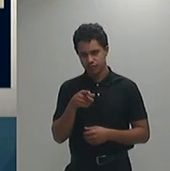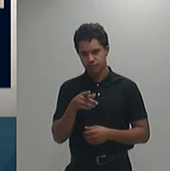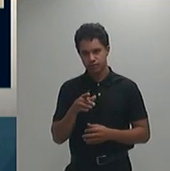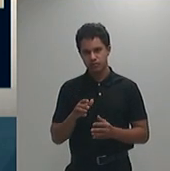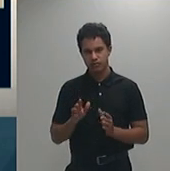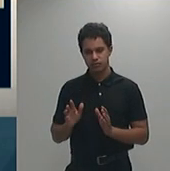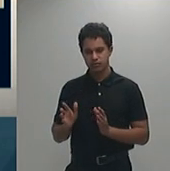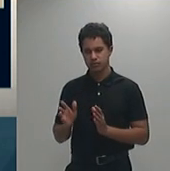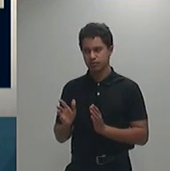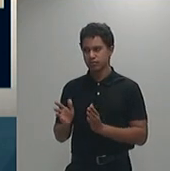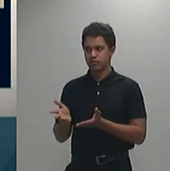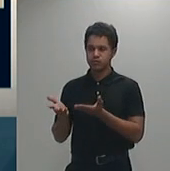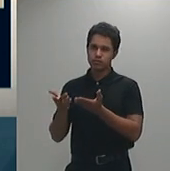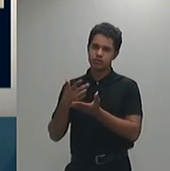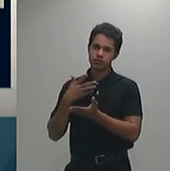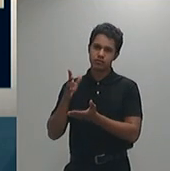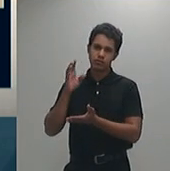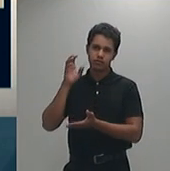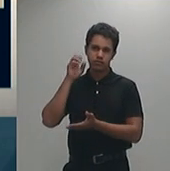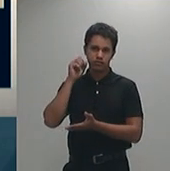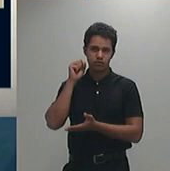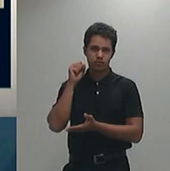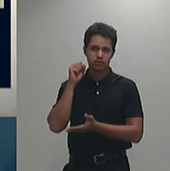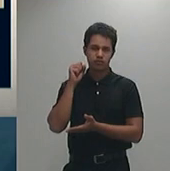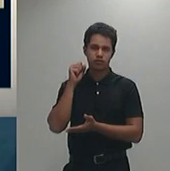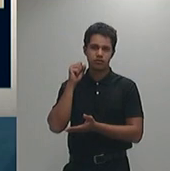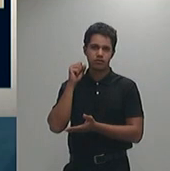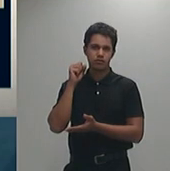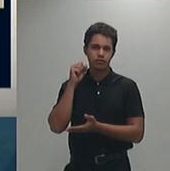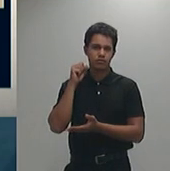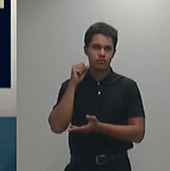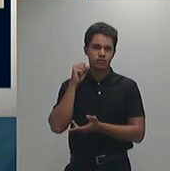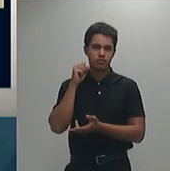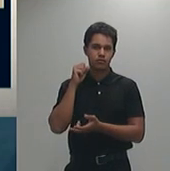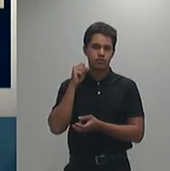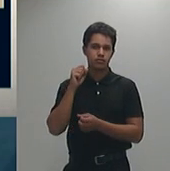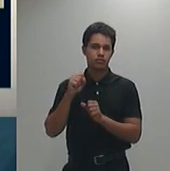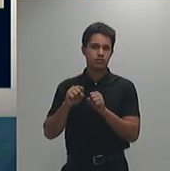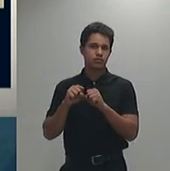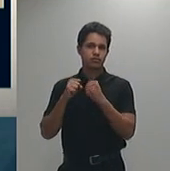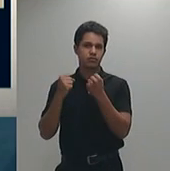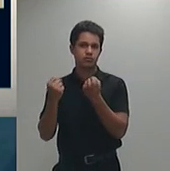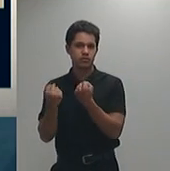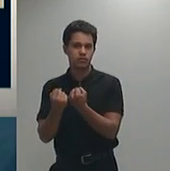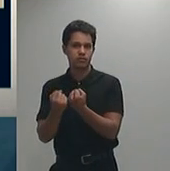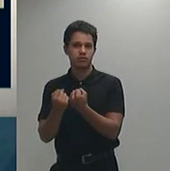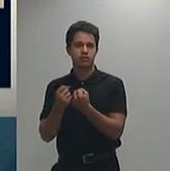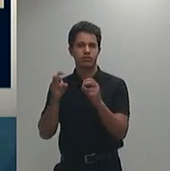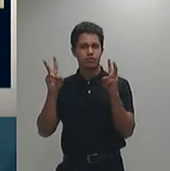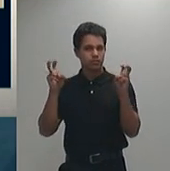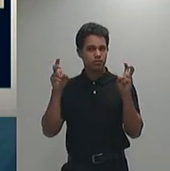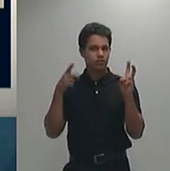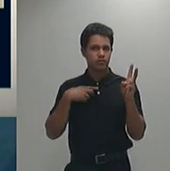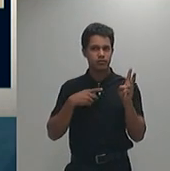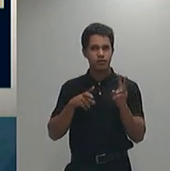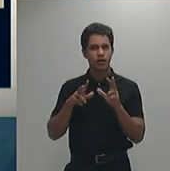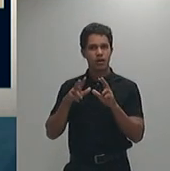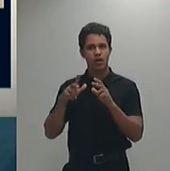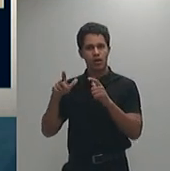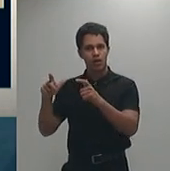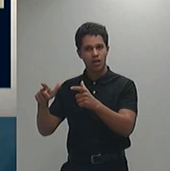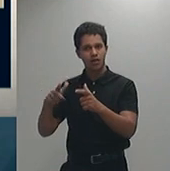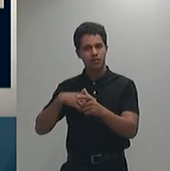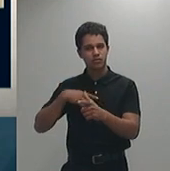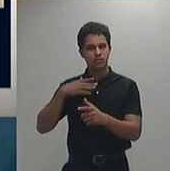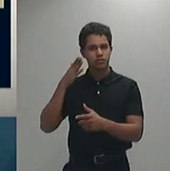já se escuta nos seminários do assunto as câmeras a ciência da capacidade raríssimo